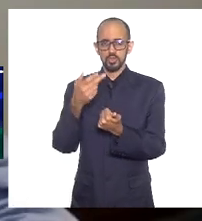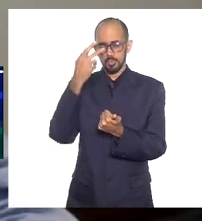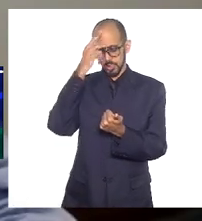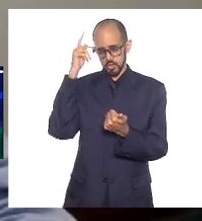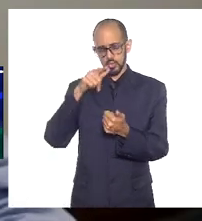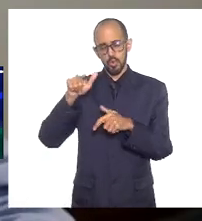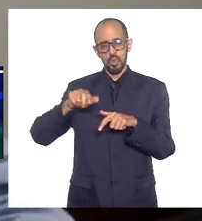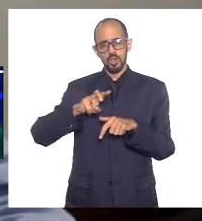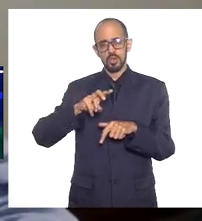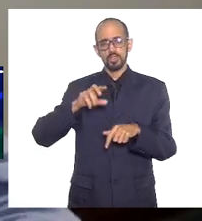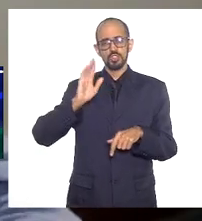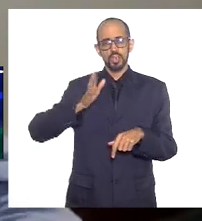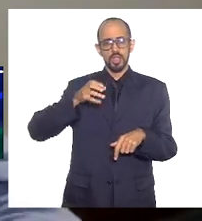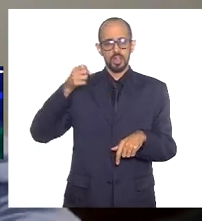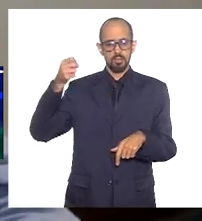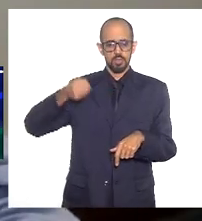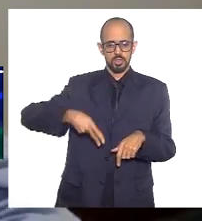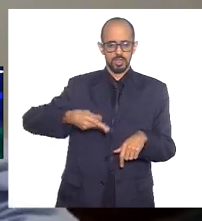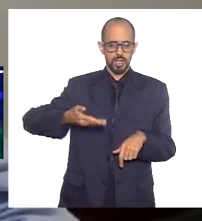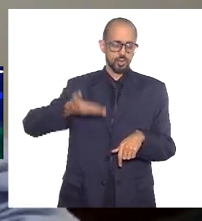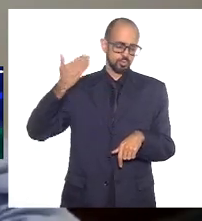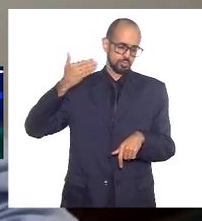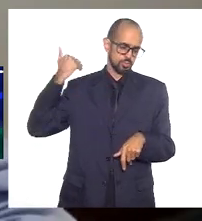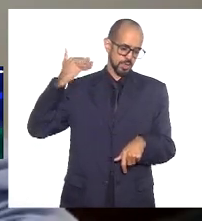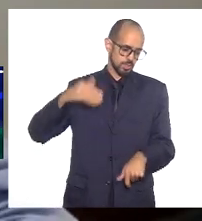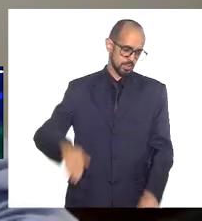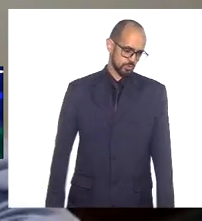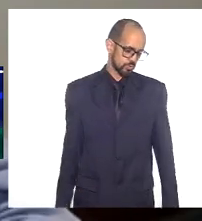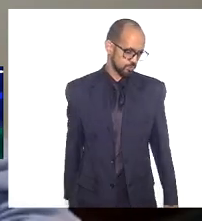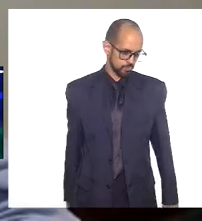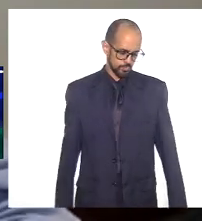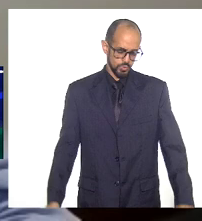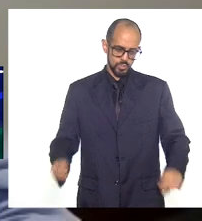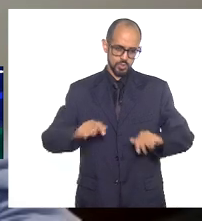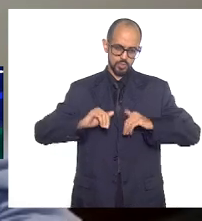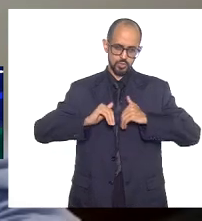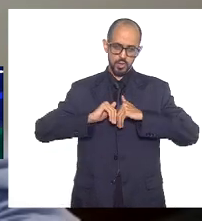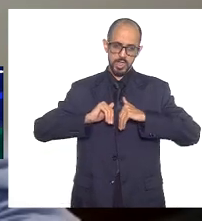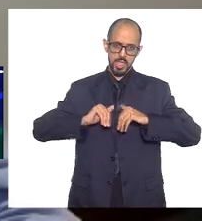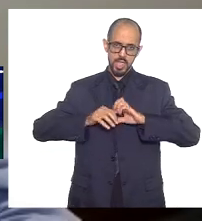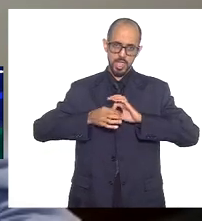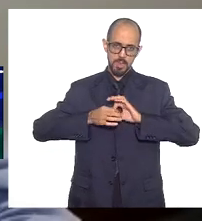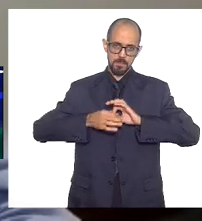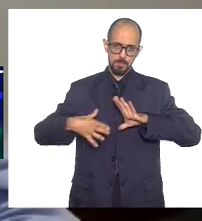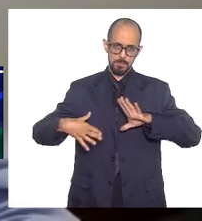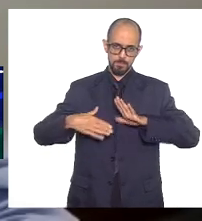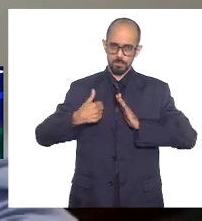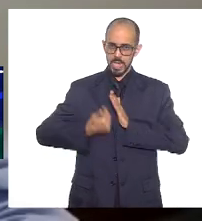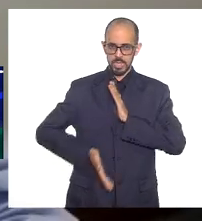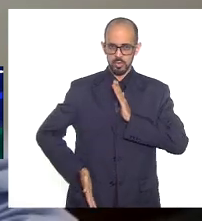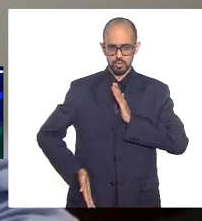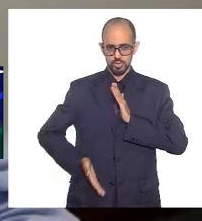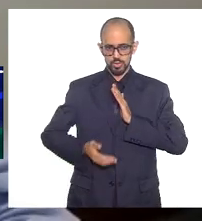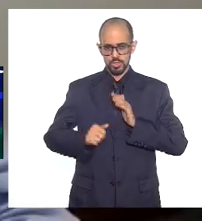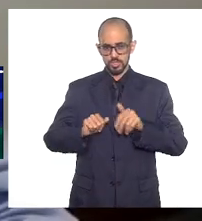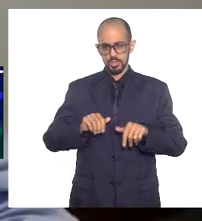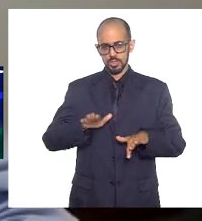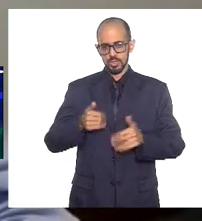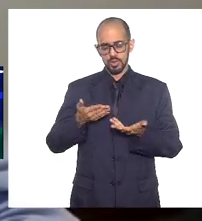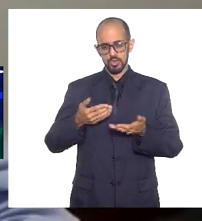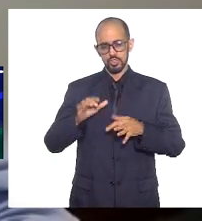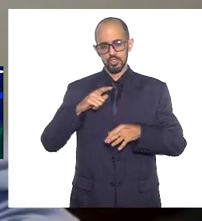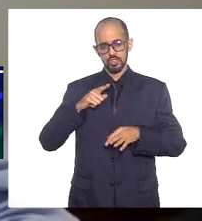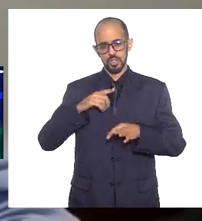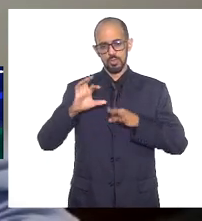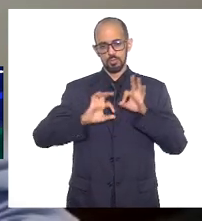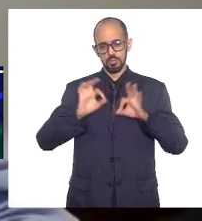aposentadoria ou a pensão de quem já trabalhou no passado isso foi rompido no Rio de Janeiro então nós temos um plano que é um plano fadado a ser